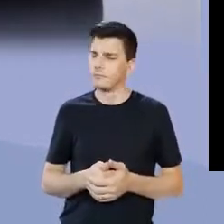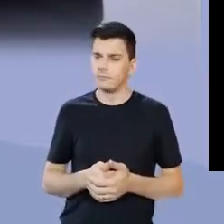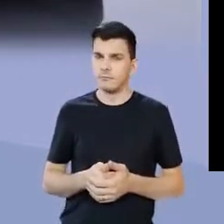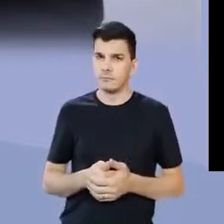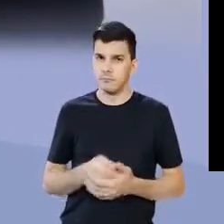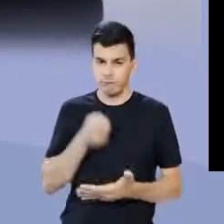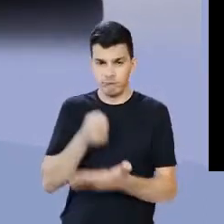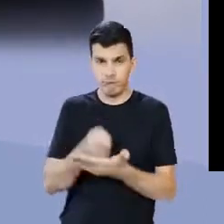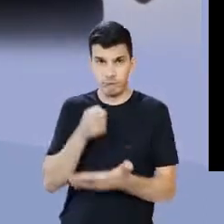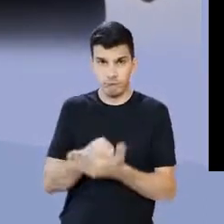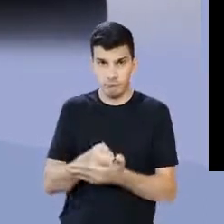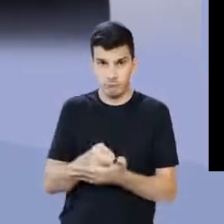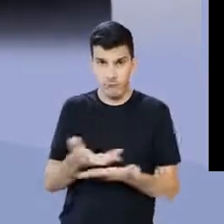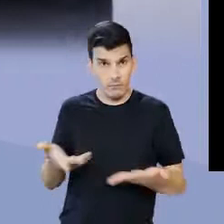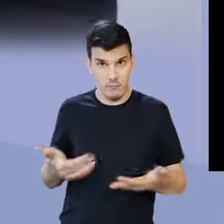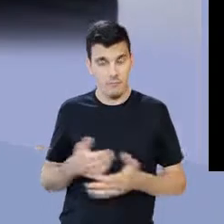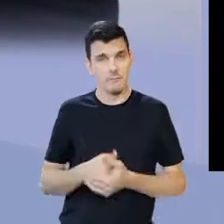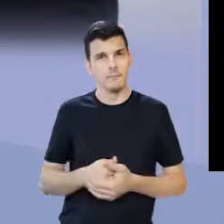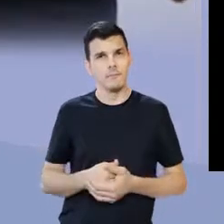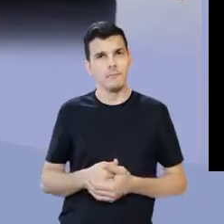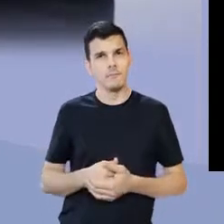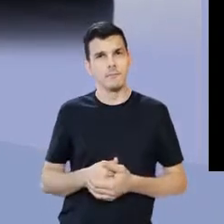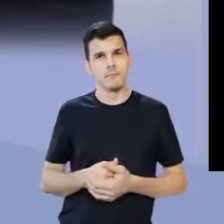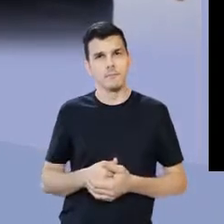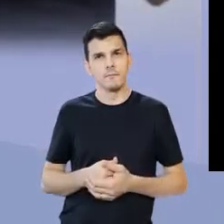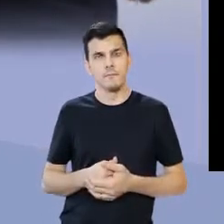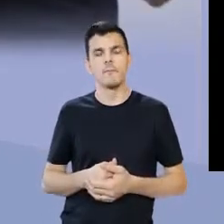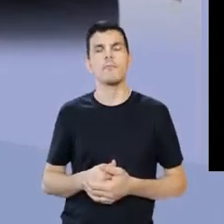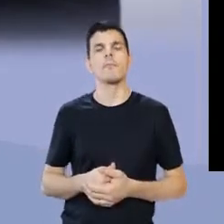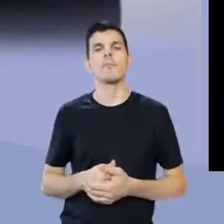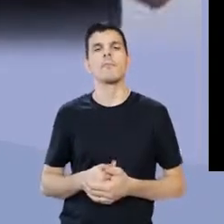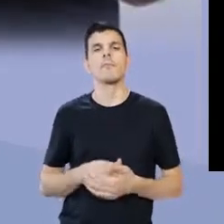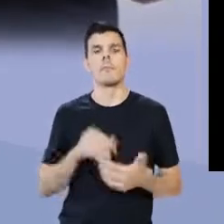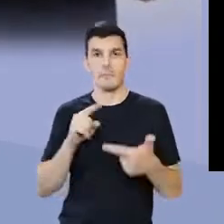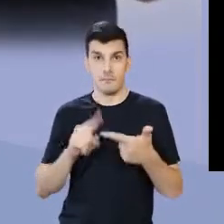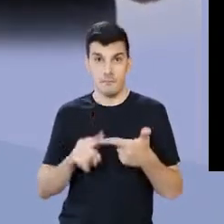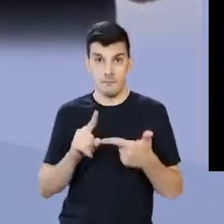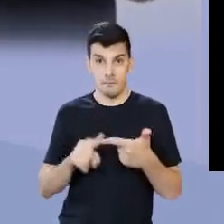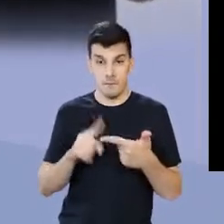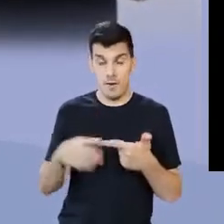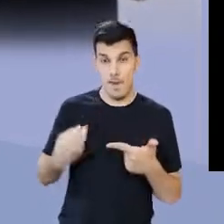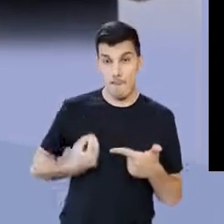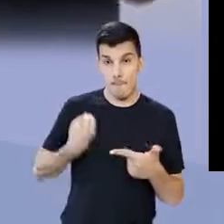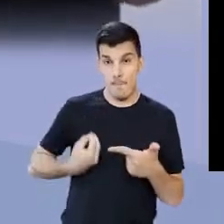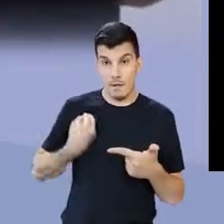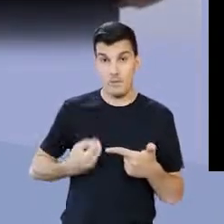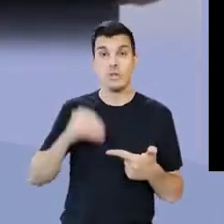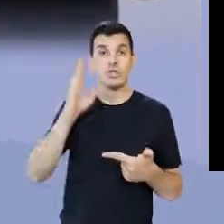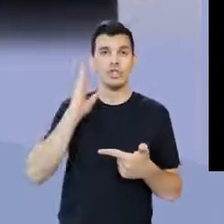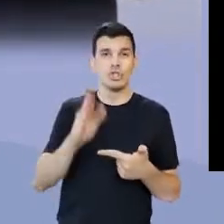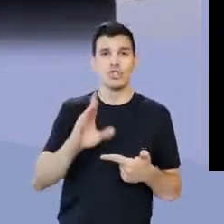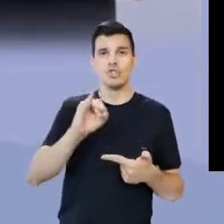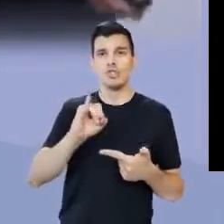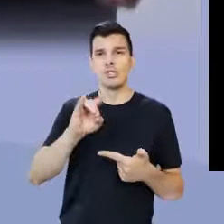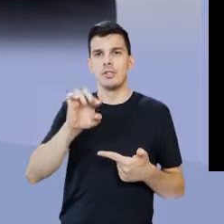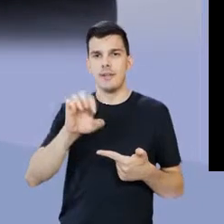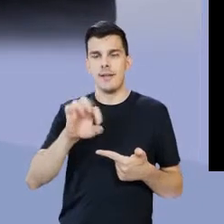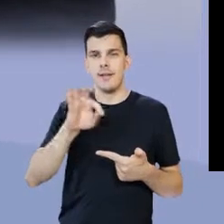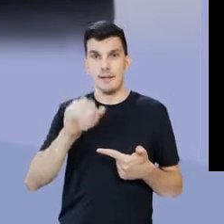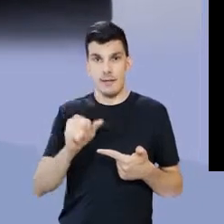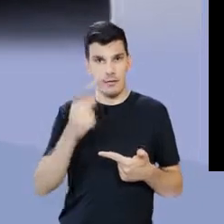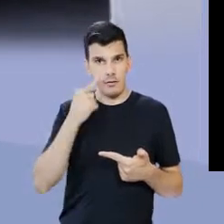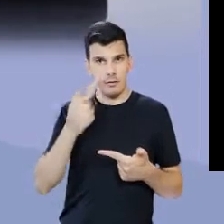É ação o quê? Vamos ver agora. Deixa A, que você vai entender por que a A está errada. B, participação direta com